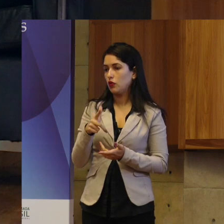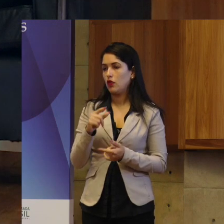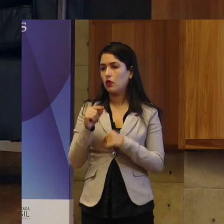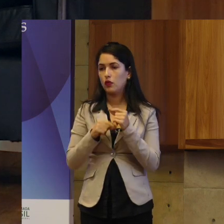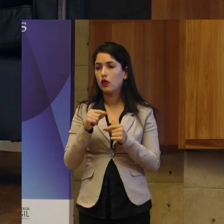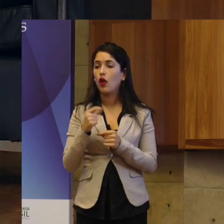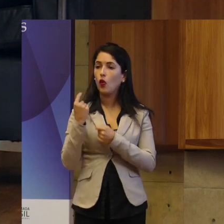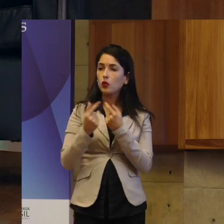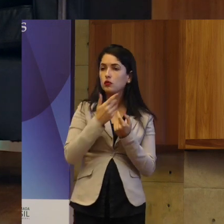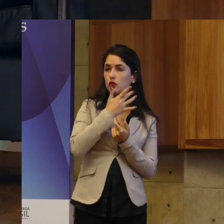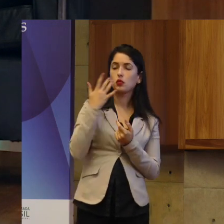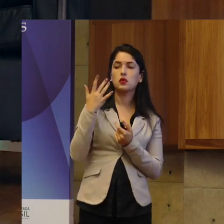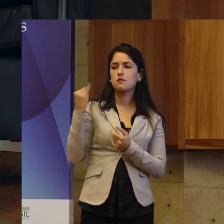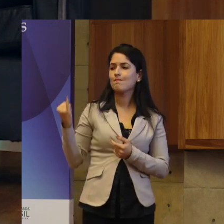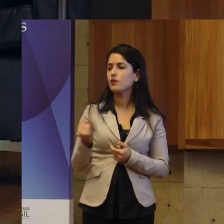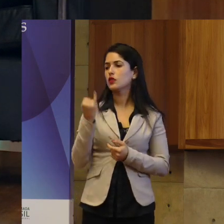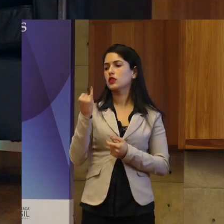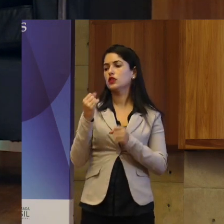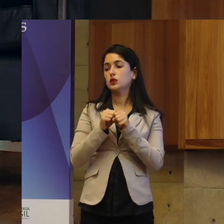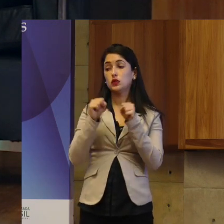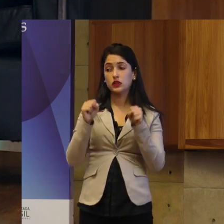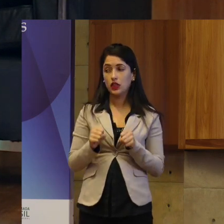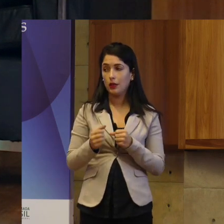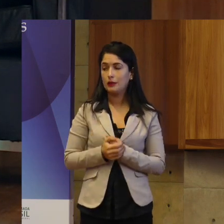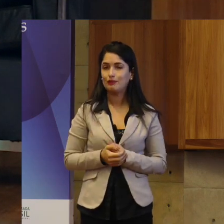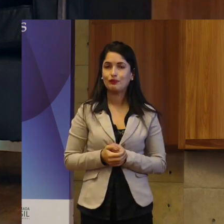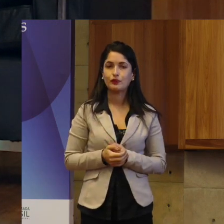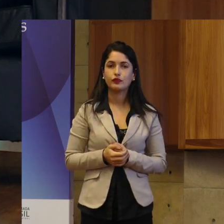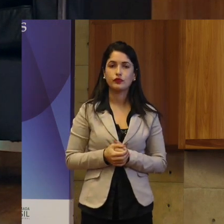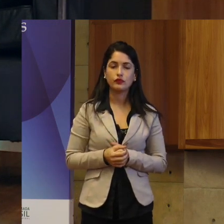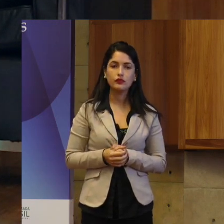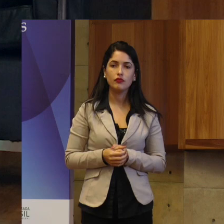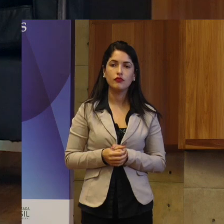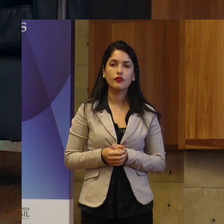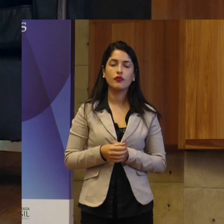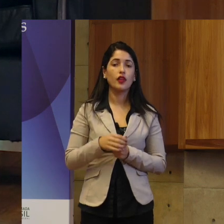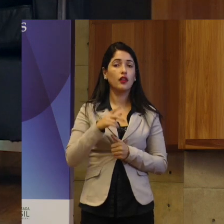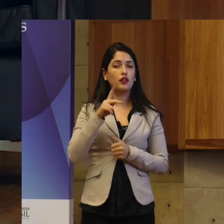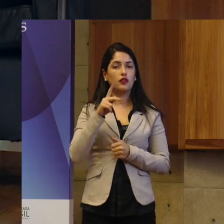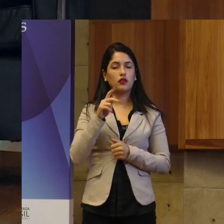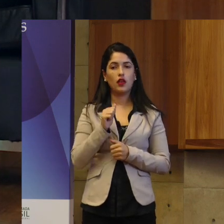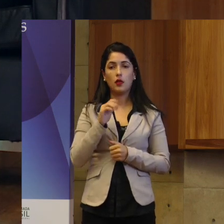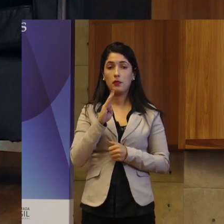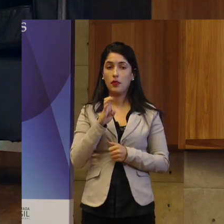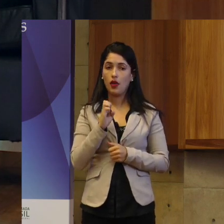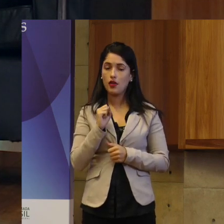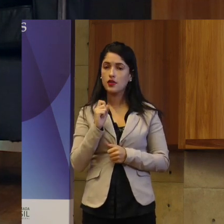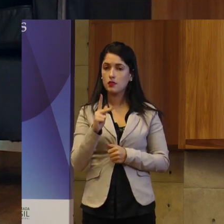atores essenciais do sistema, não é? A FAPESP, por exemplo, que é uma potência,